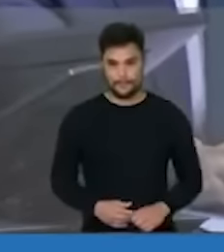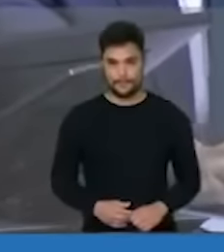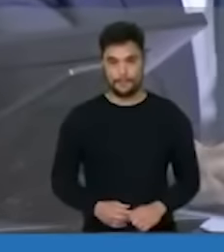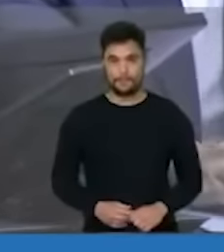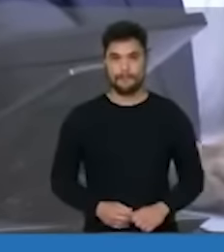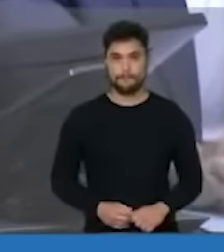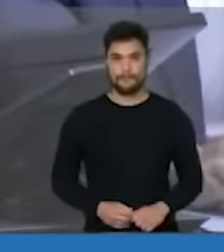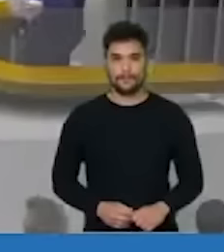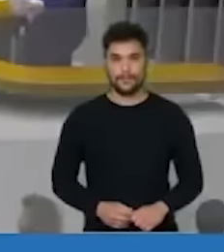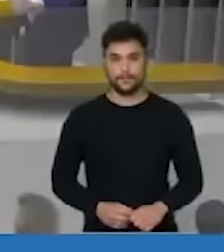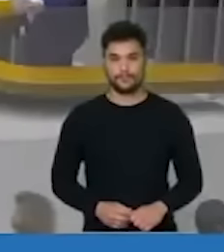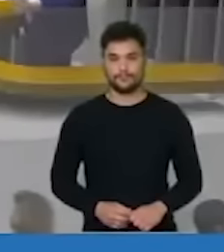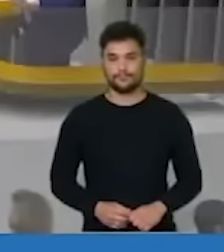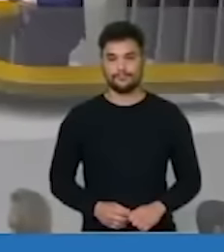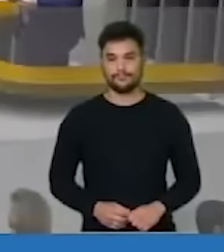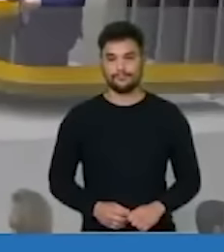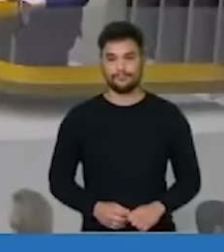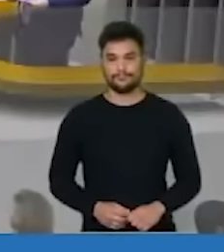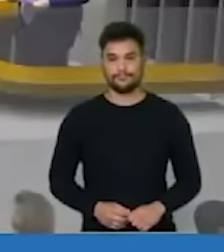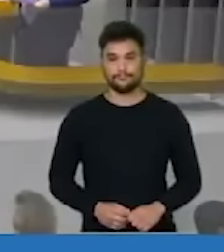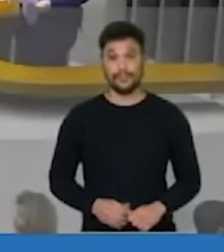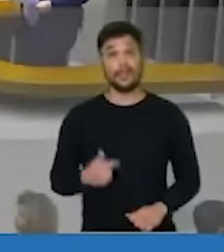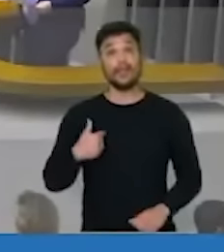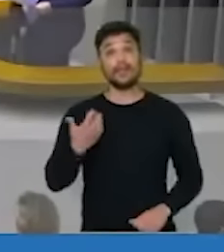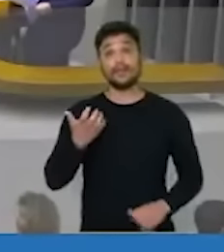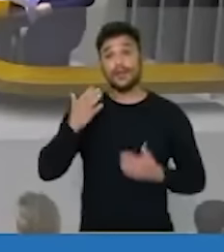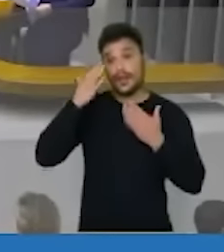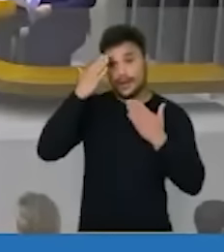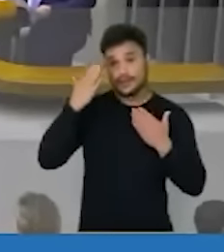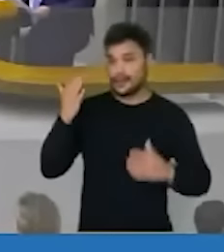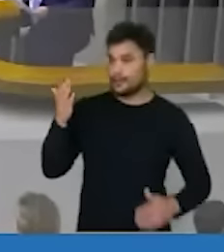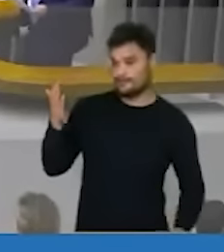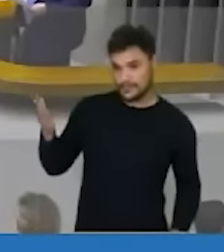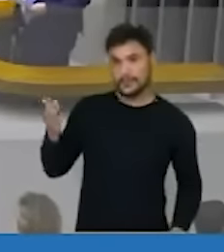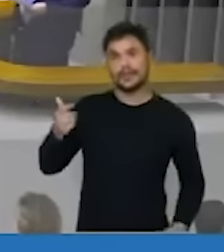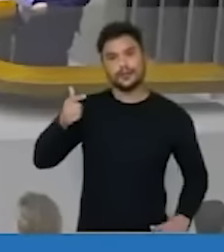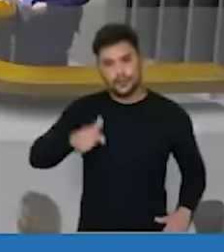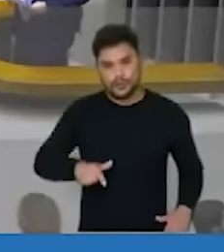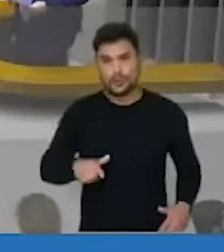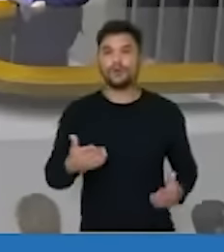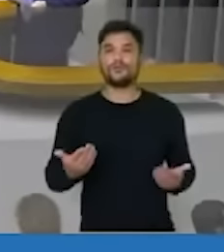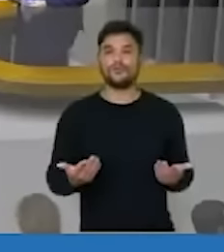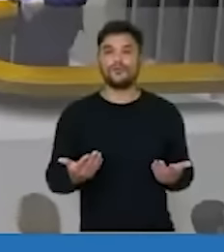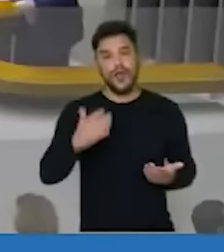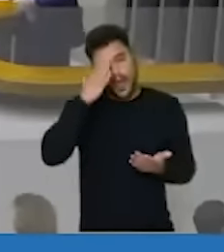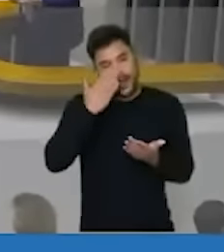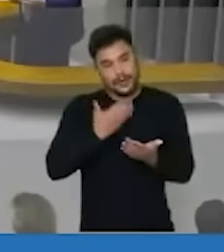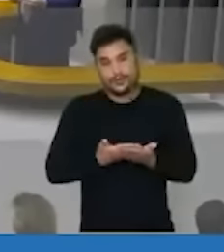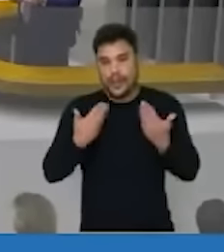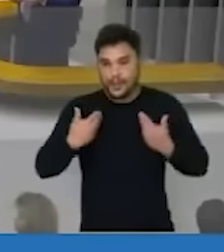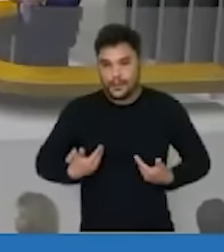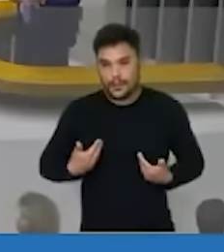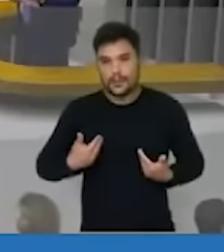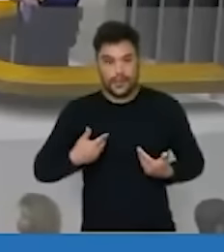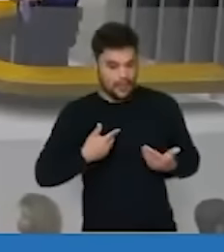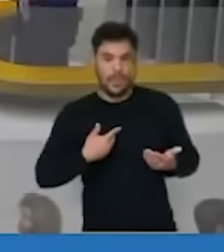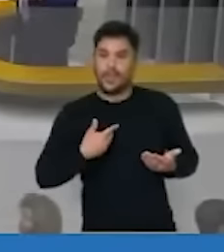Presidente, primeiro gostaria de agradecer a Vossa Excelência mais uma vez a confiança me designar